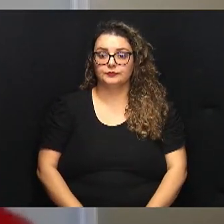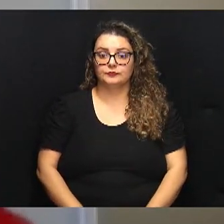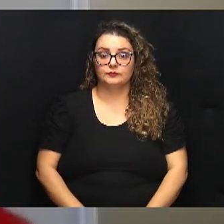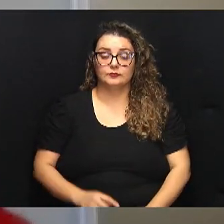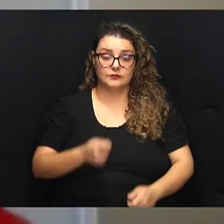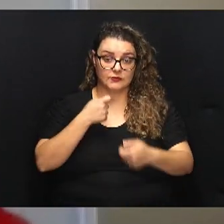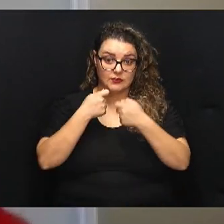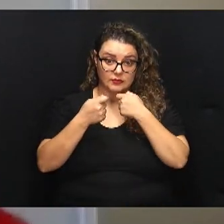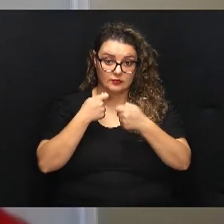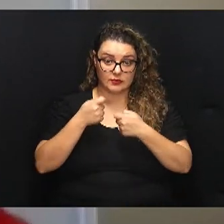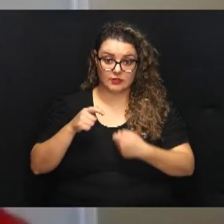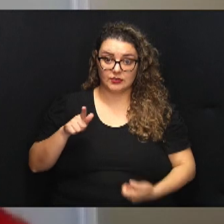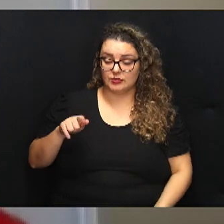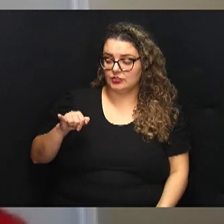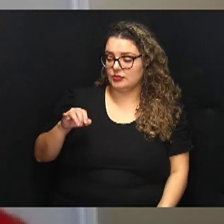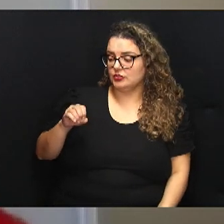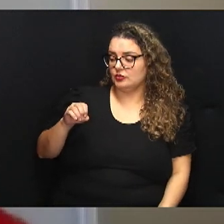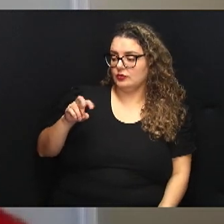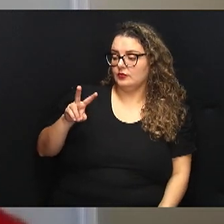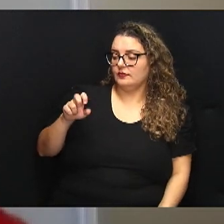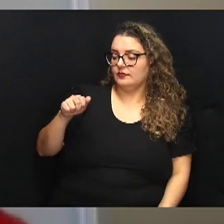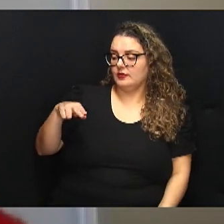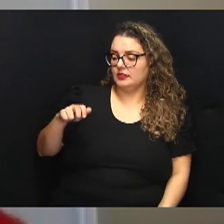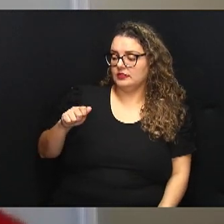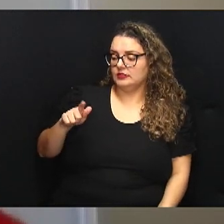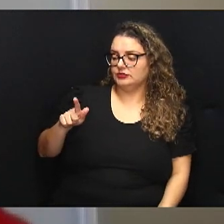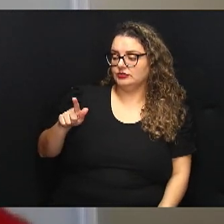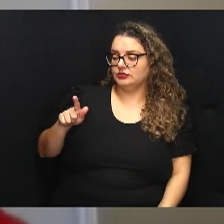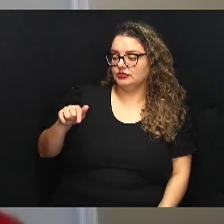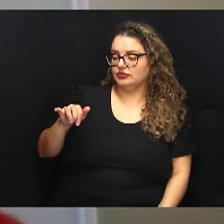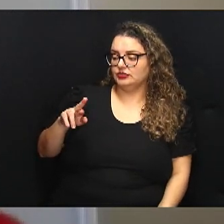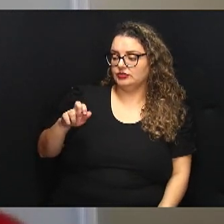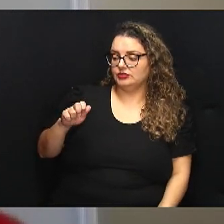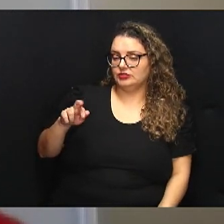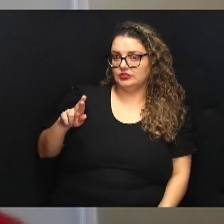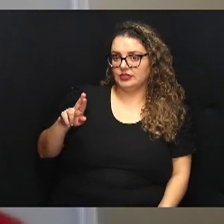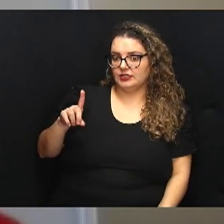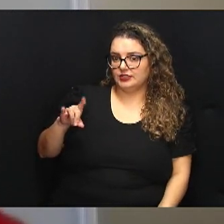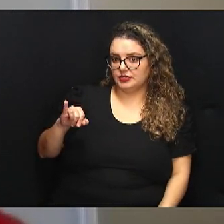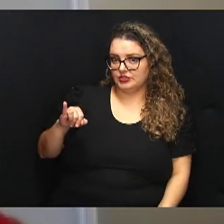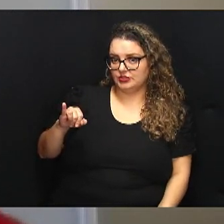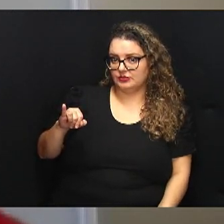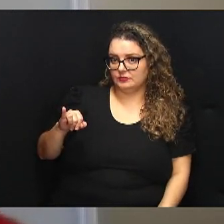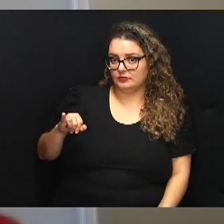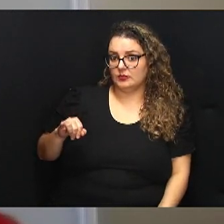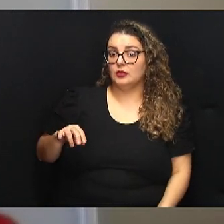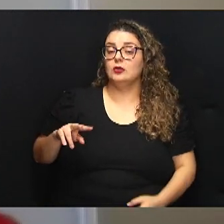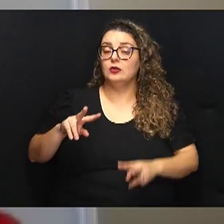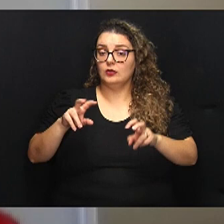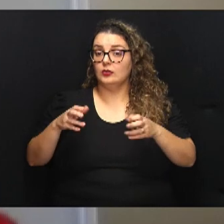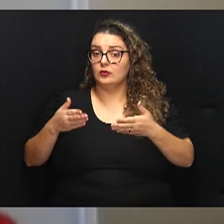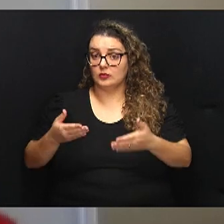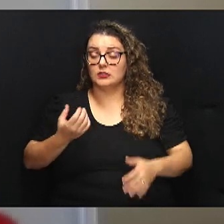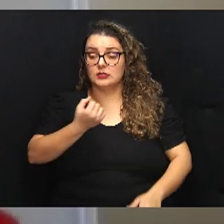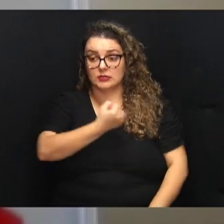reportagem da Giovana Girardi a respeito justamente desse